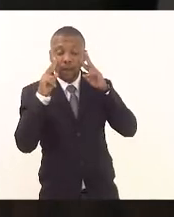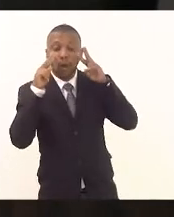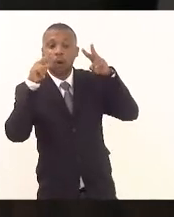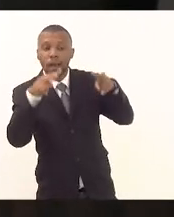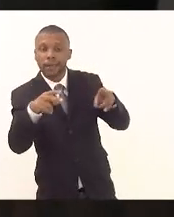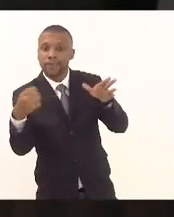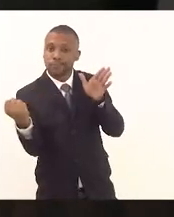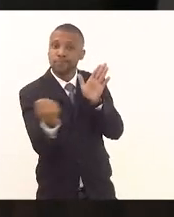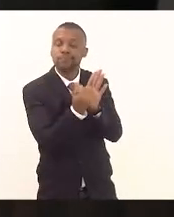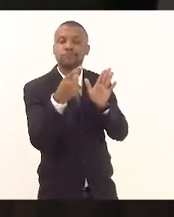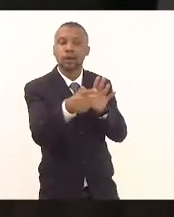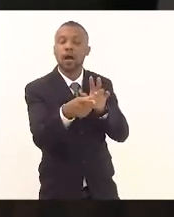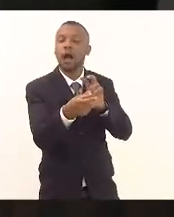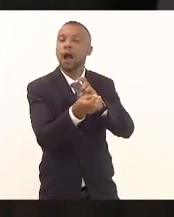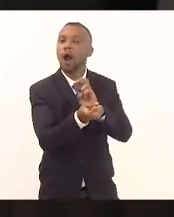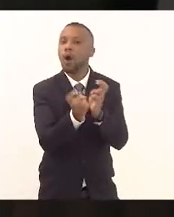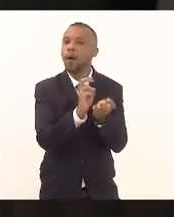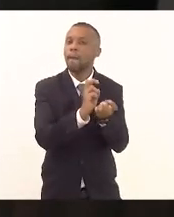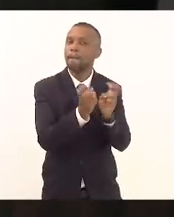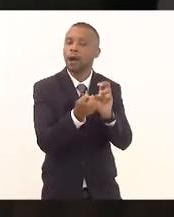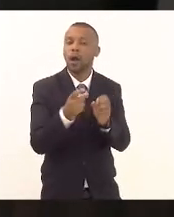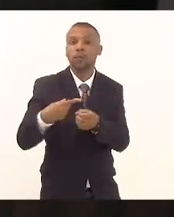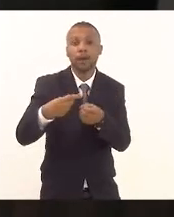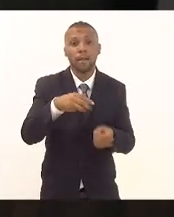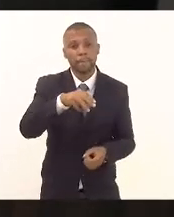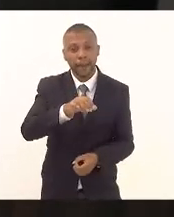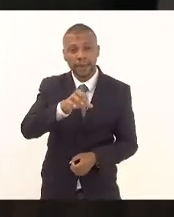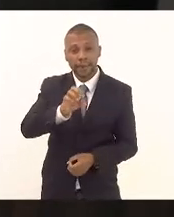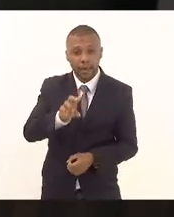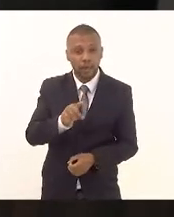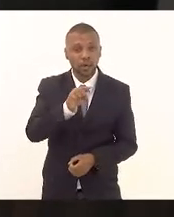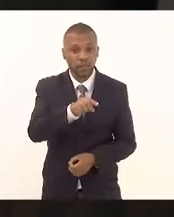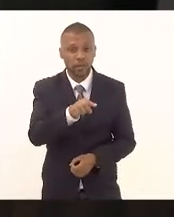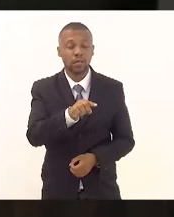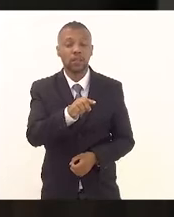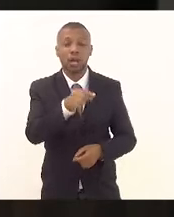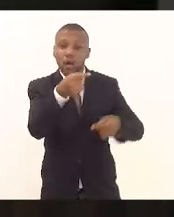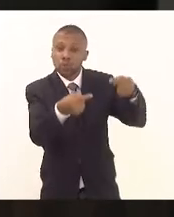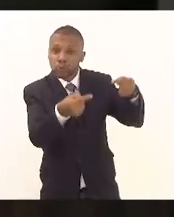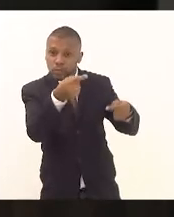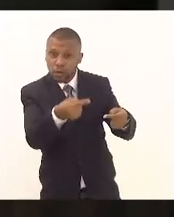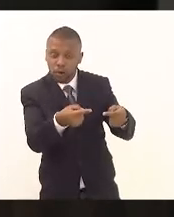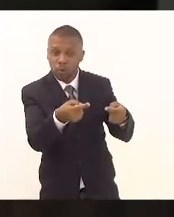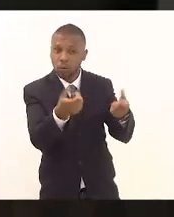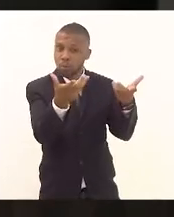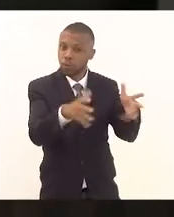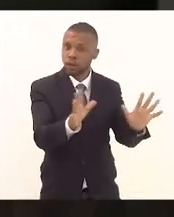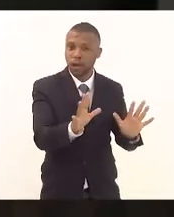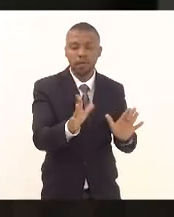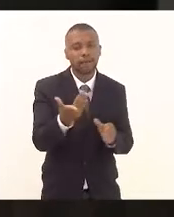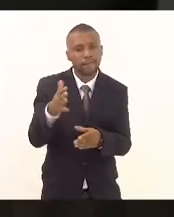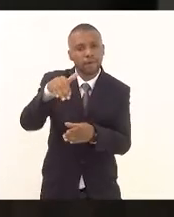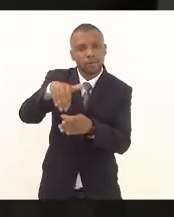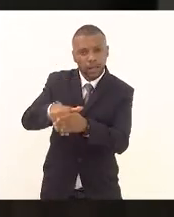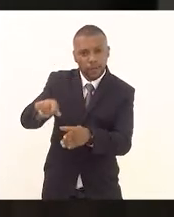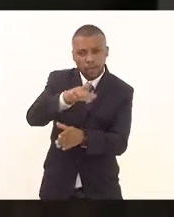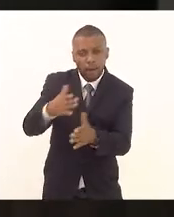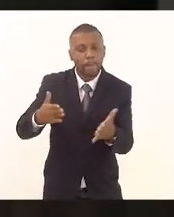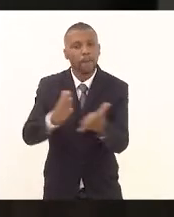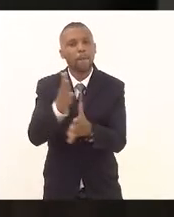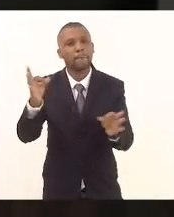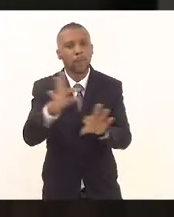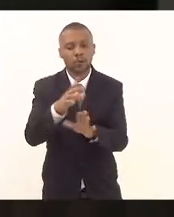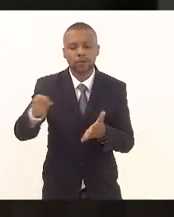grupo Saravá Capoeira. Em discussão, não havendo que queira discutir, encerrada a discussão, em votação. Se os que aprovam, permaneçam como estão aprovados, vai ao